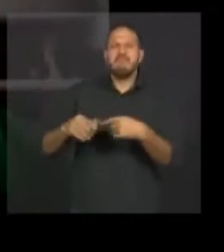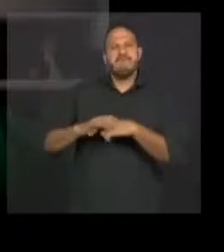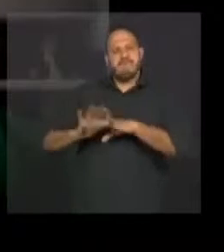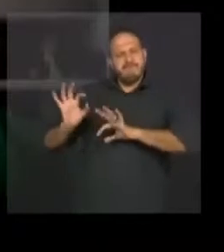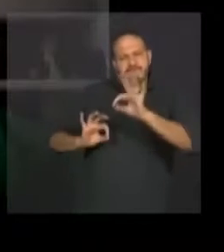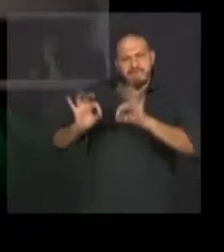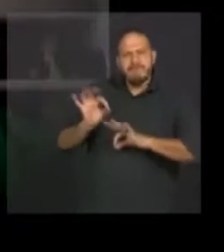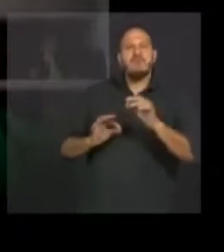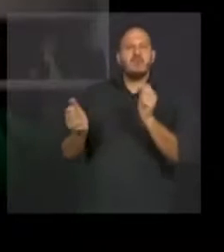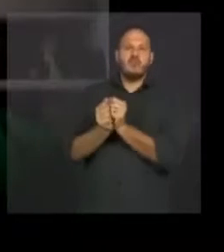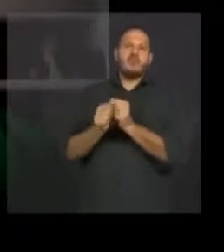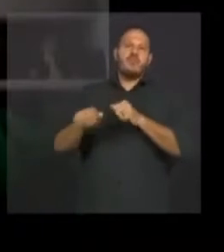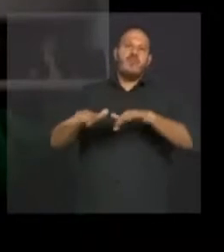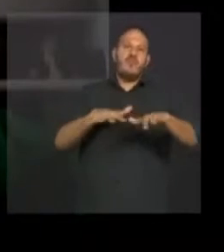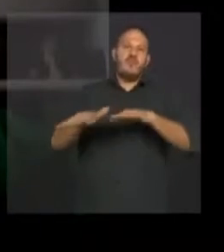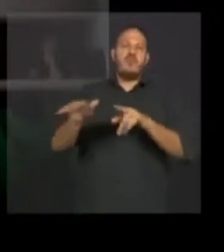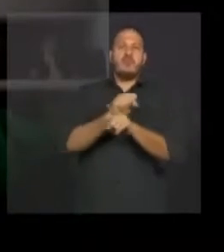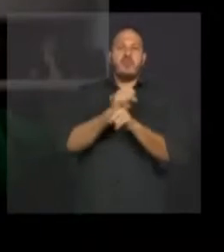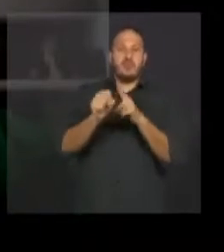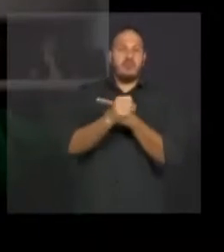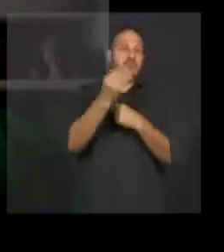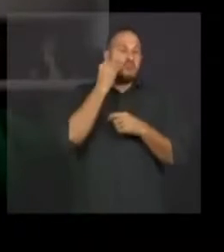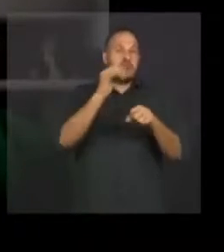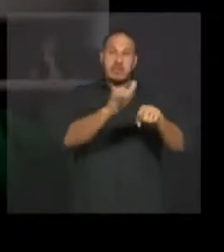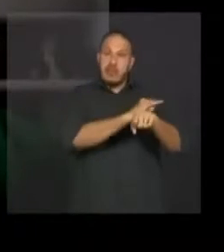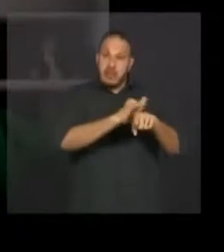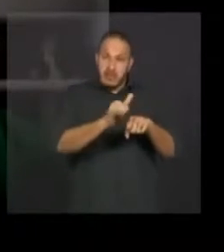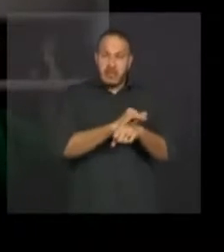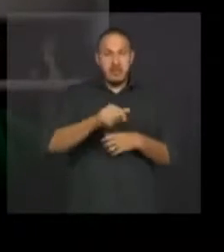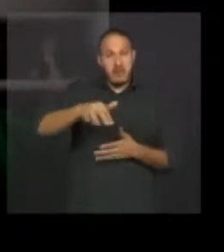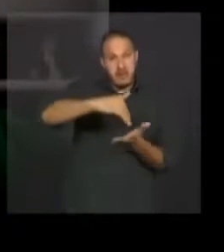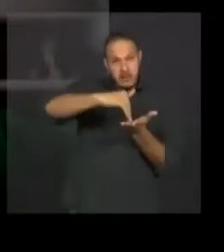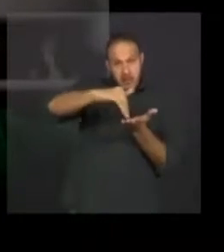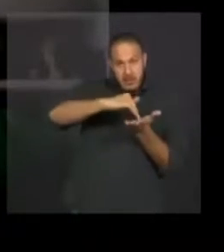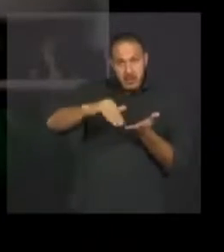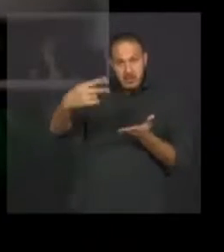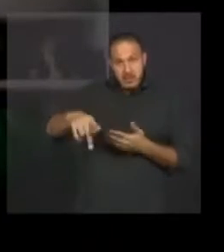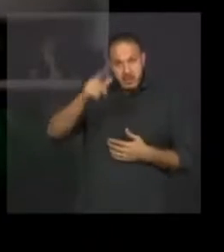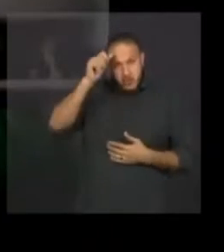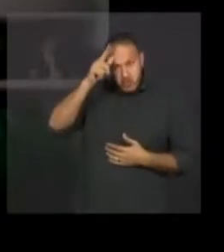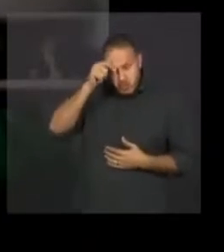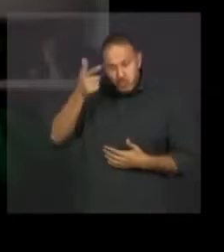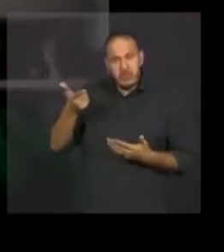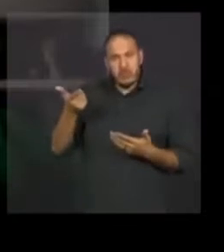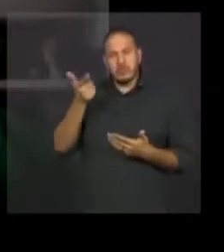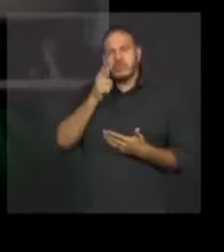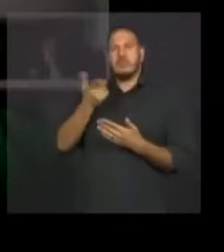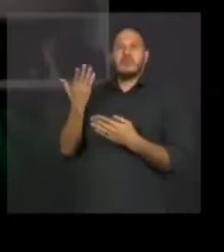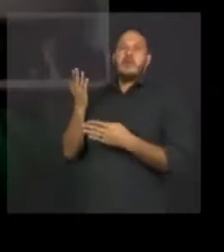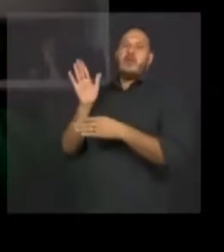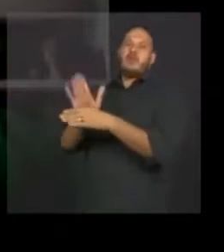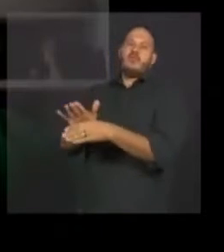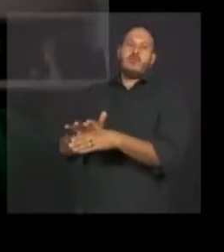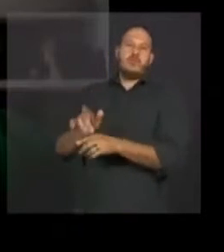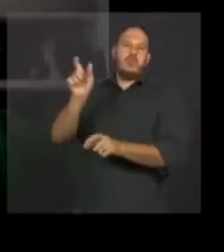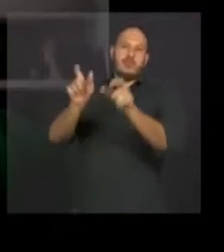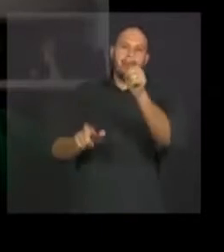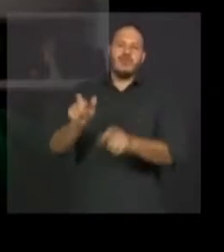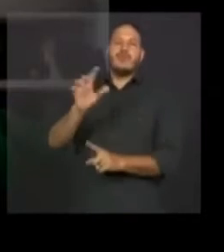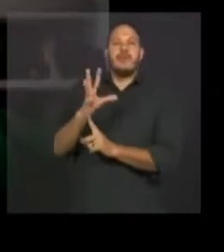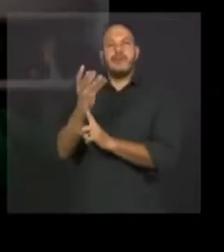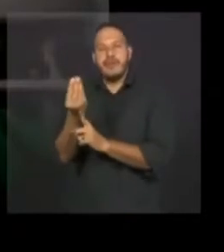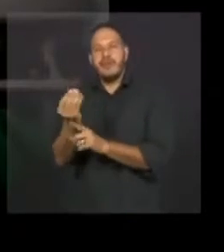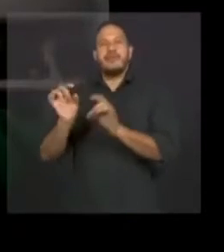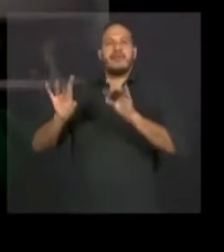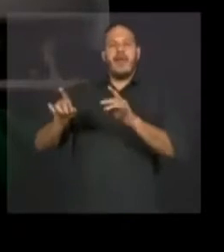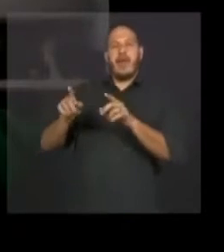os movimentos sociais alternativas para que a Secretaria de Cultura praticamente socorra os artistas,